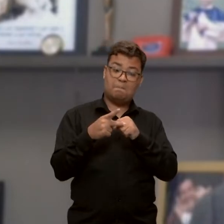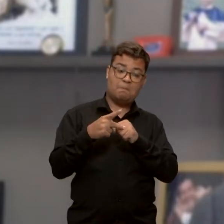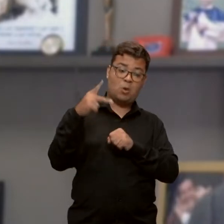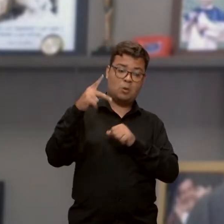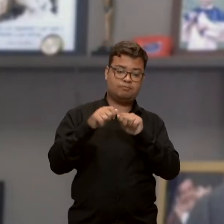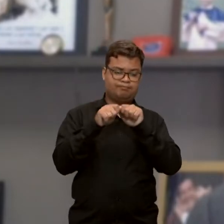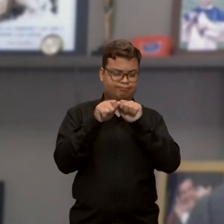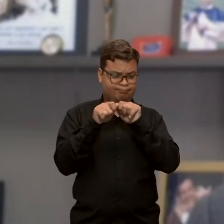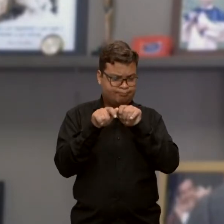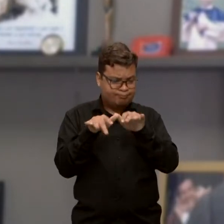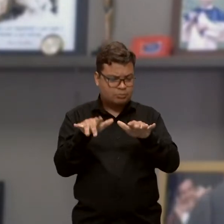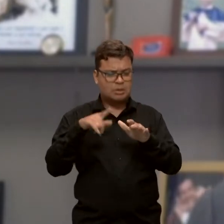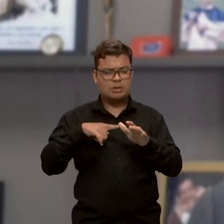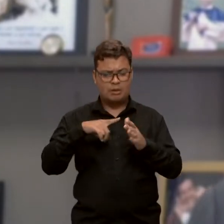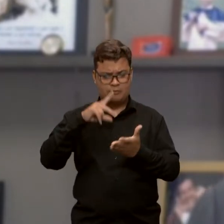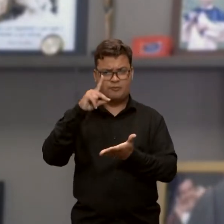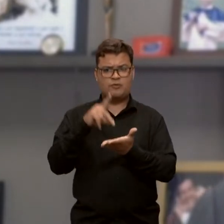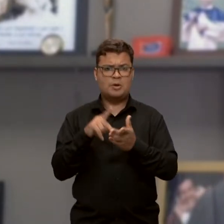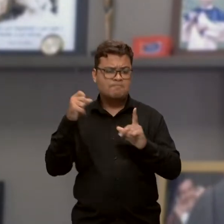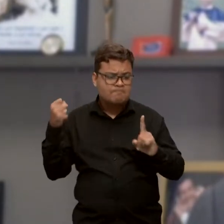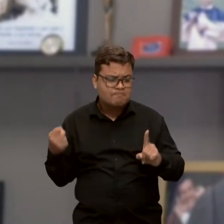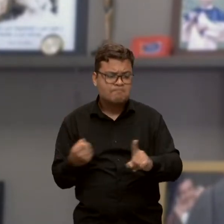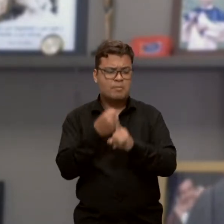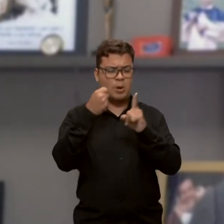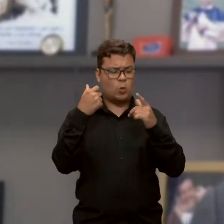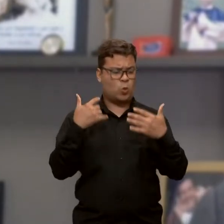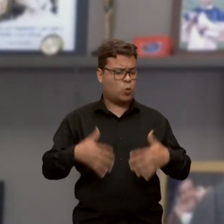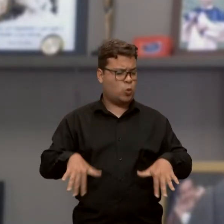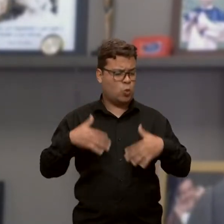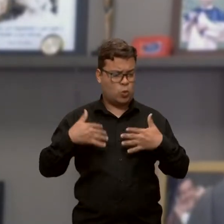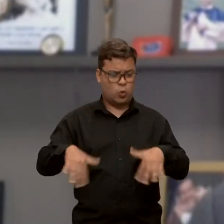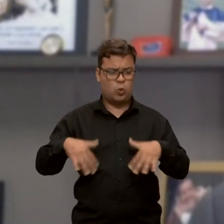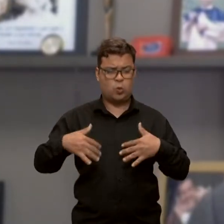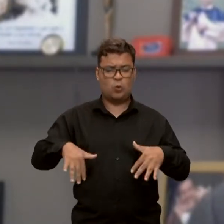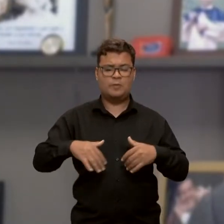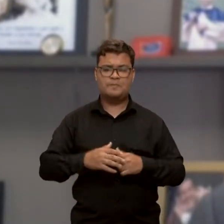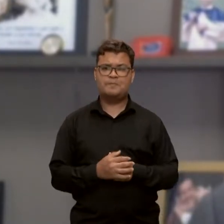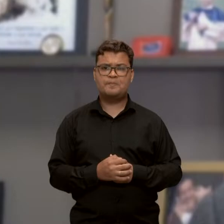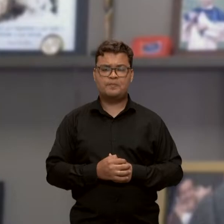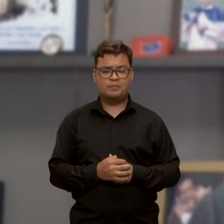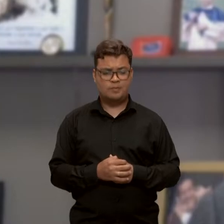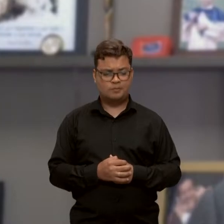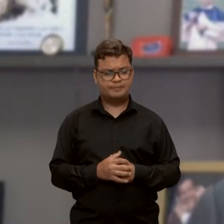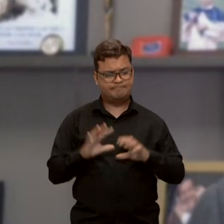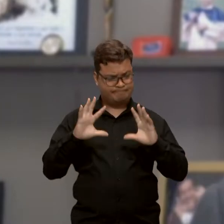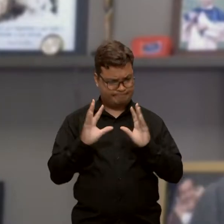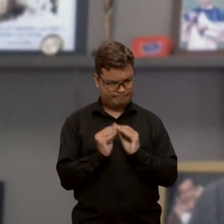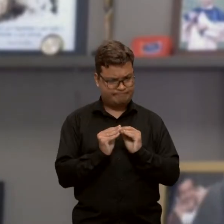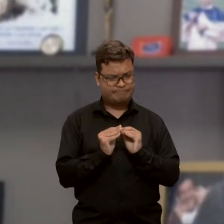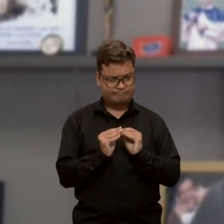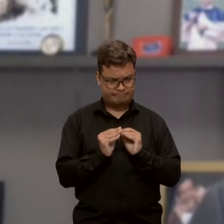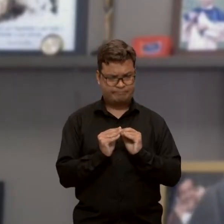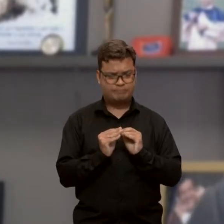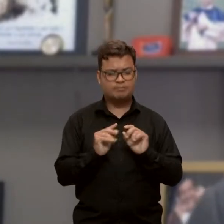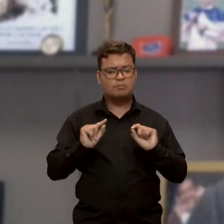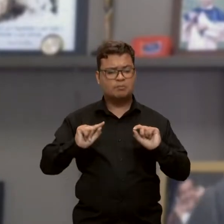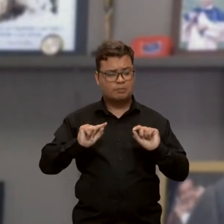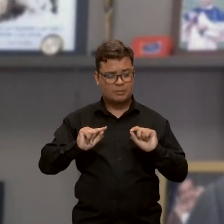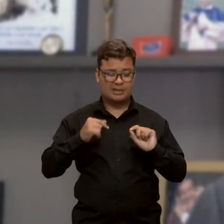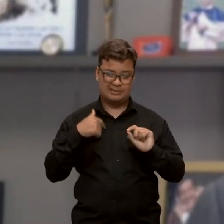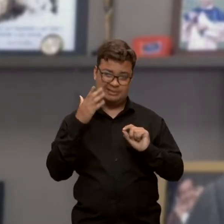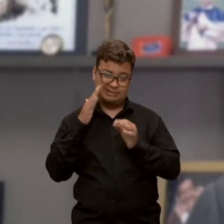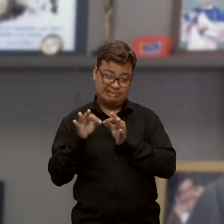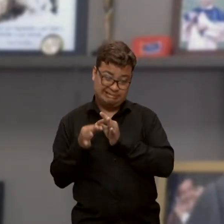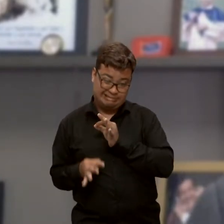impactos extraordinários, né? A gente faço um parênteses aqui, Camila, já me alongando,